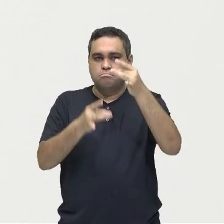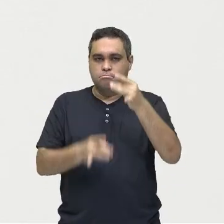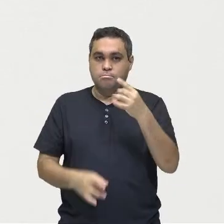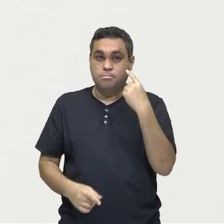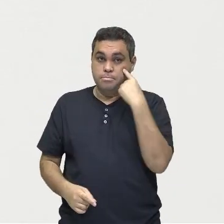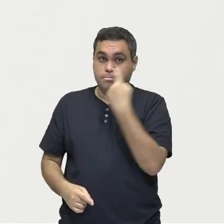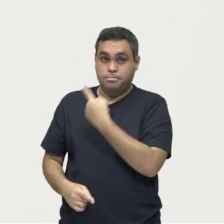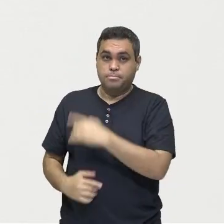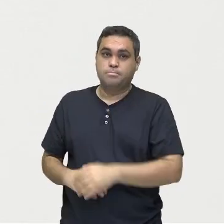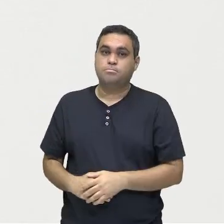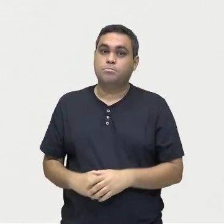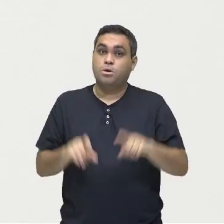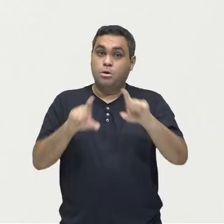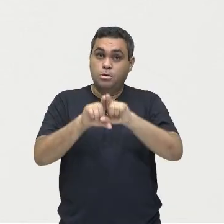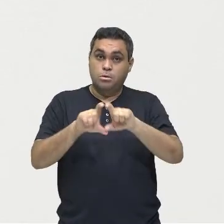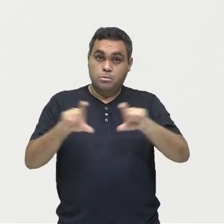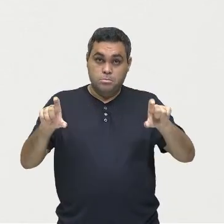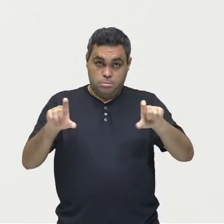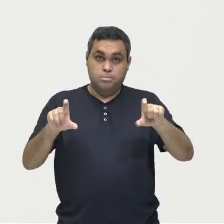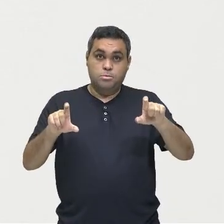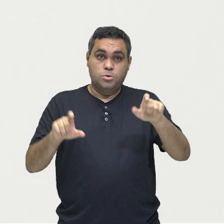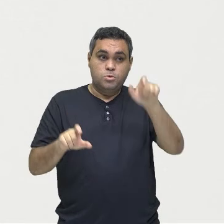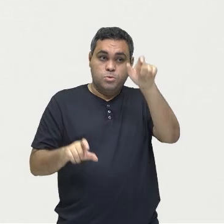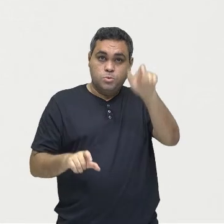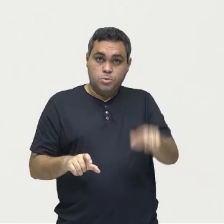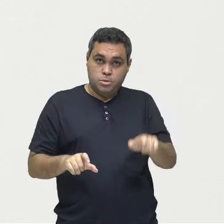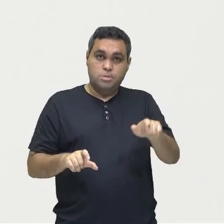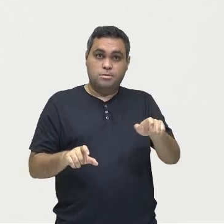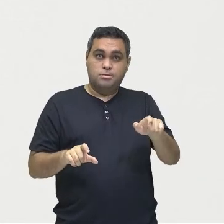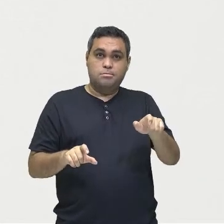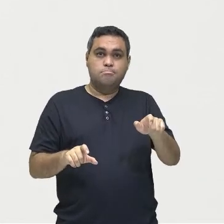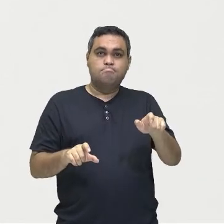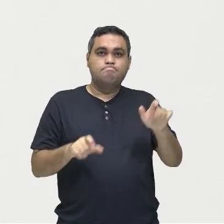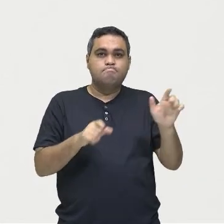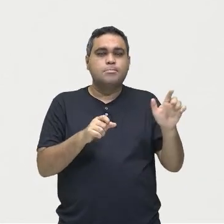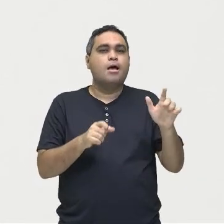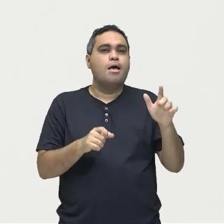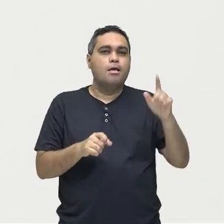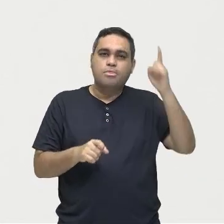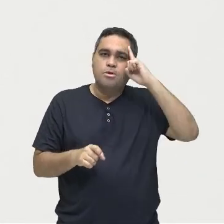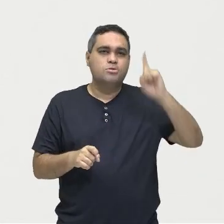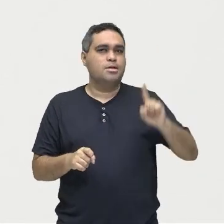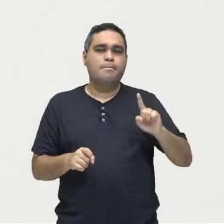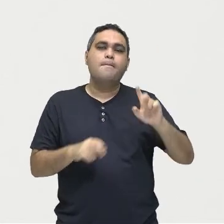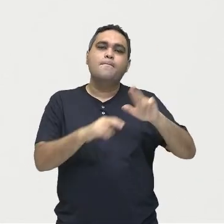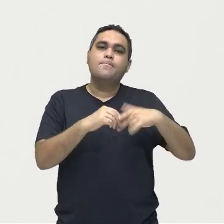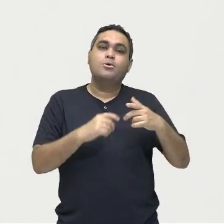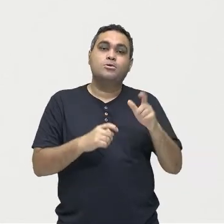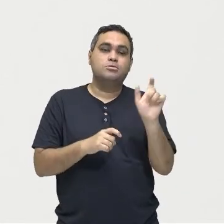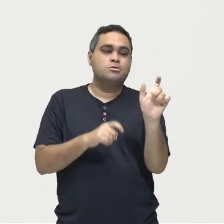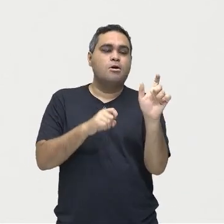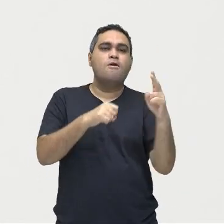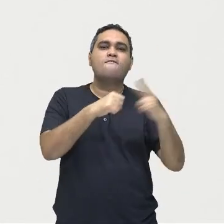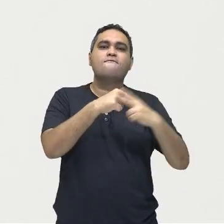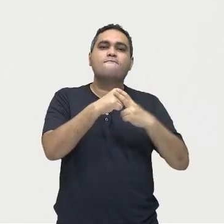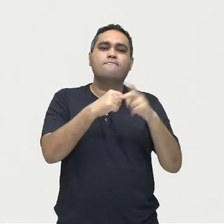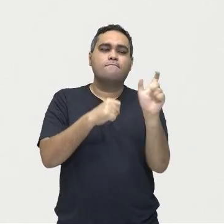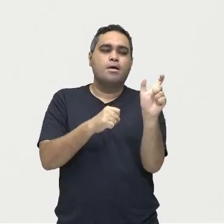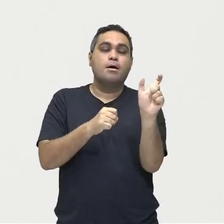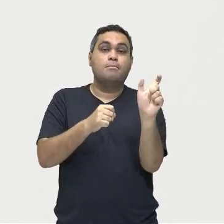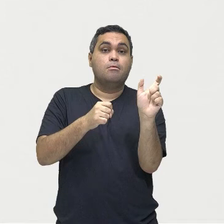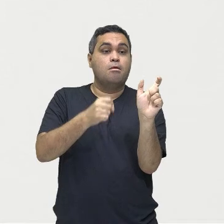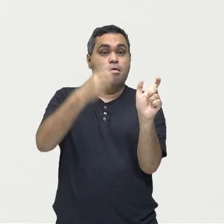O sujeito desta oração ele é indeterminado, pois o verbo ocultar está na terceira pessoa do